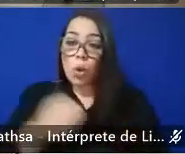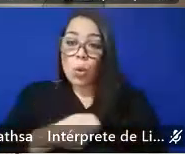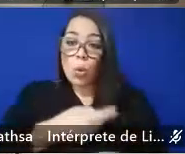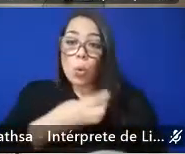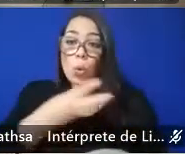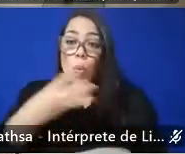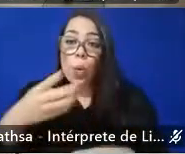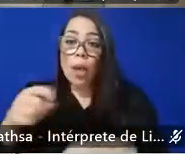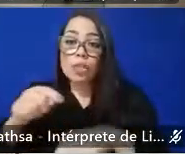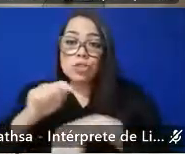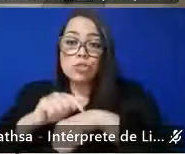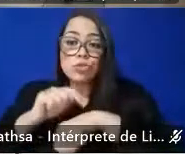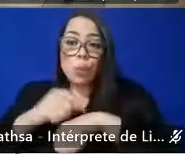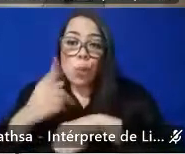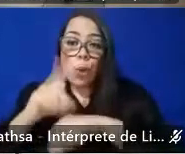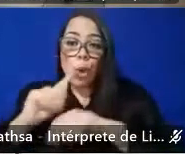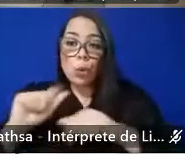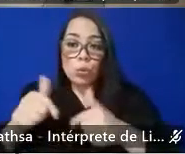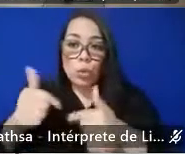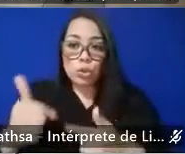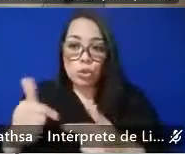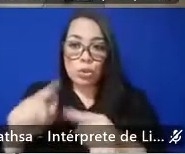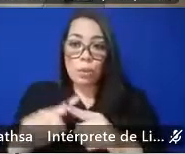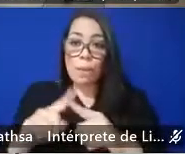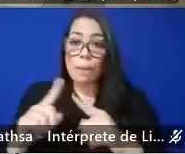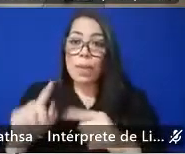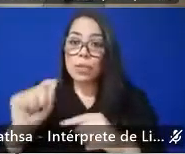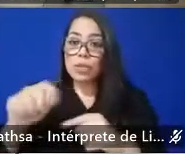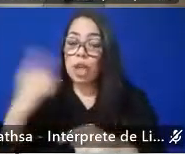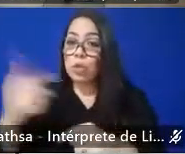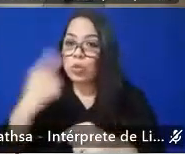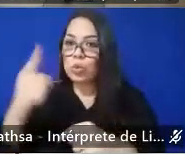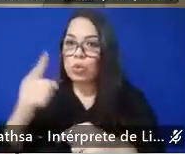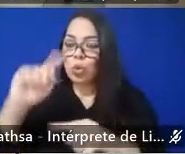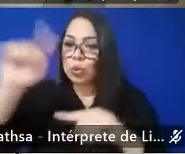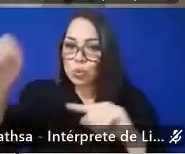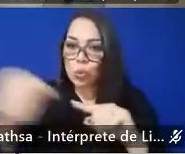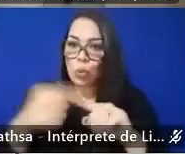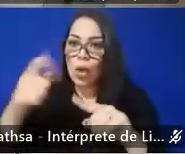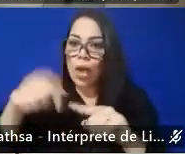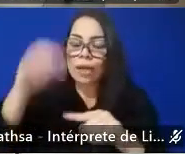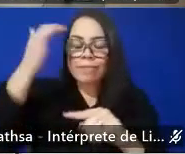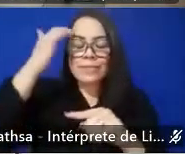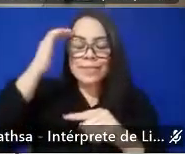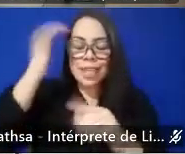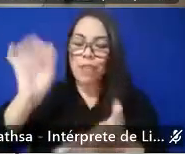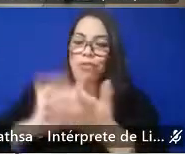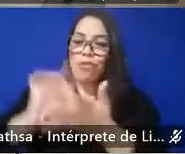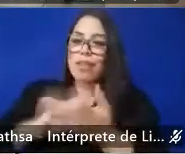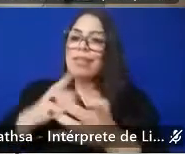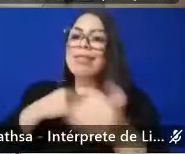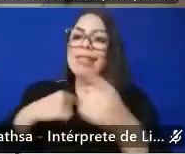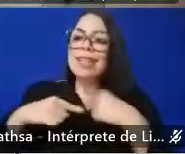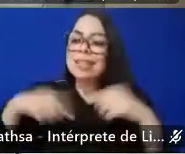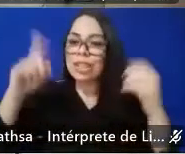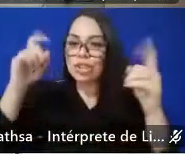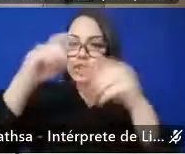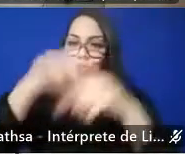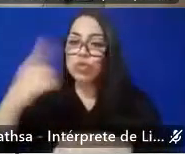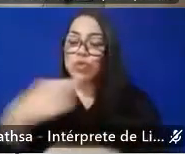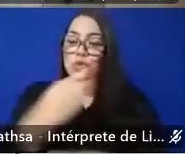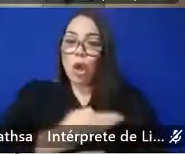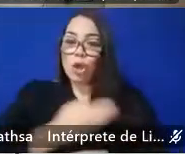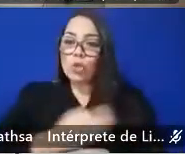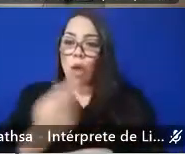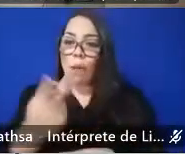de sua atuação o nosso Norte ser a compreensão das reais necessidades e dificuldades do colega e seu órgão de execução